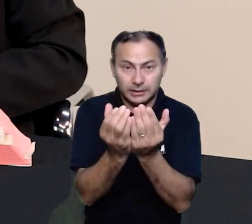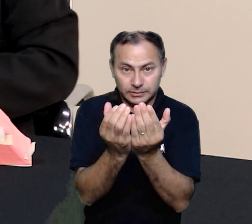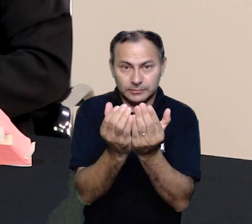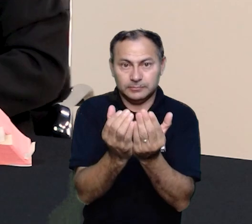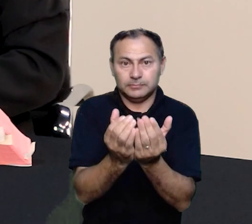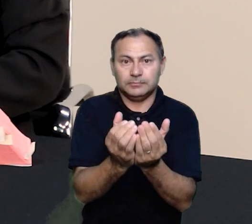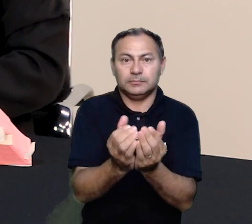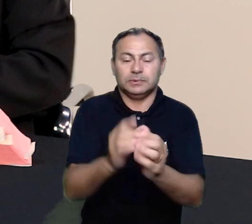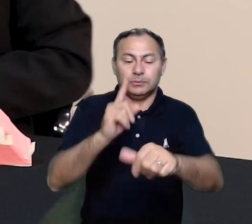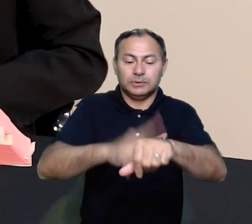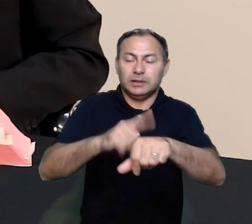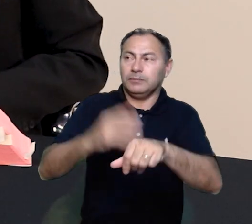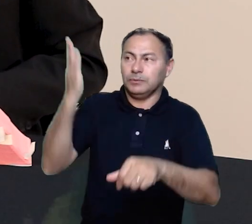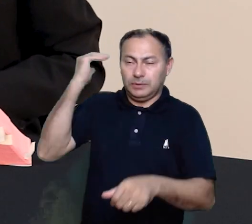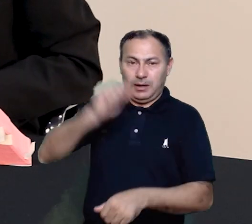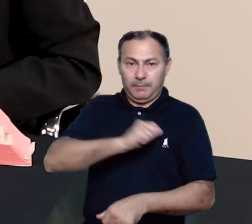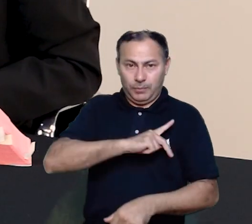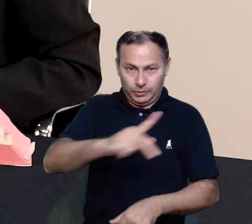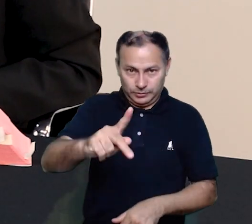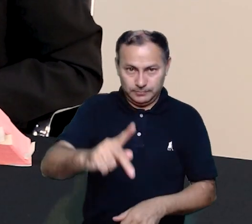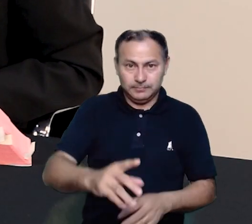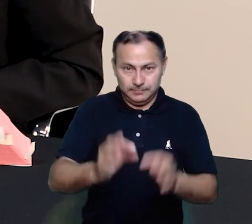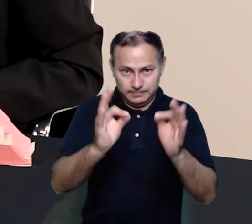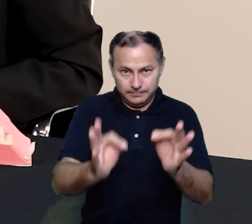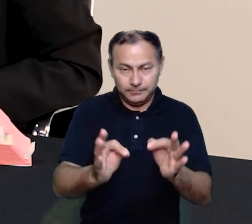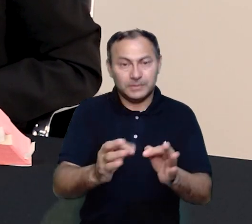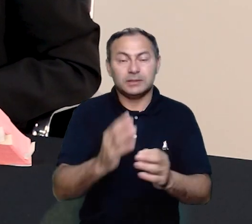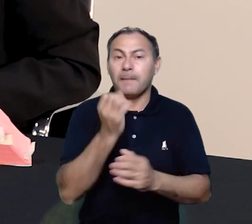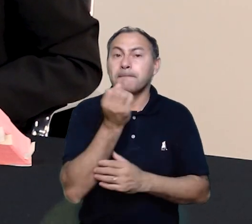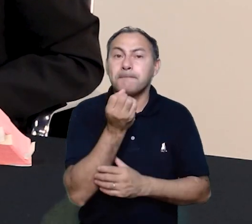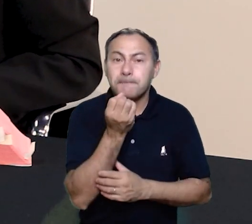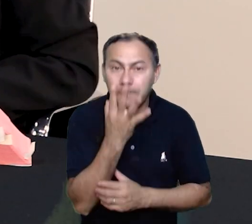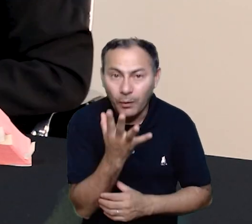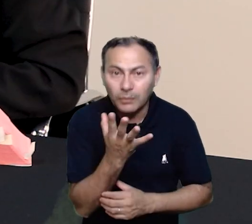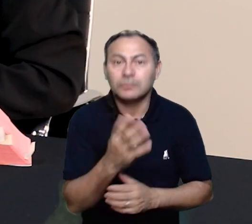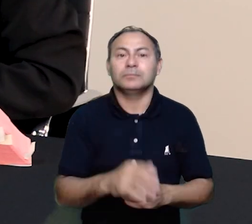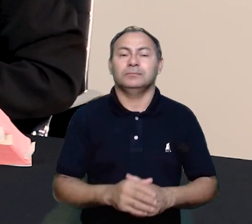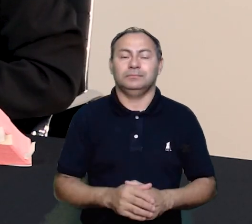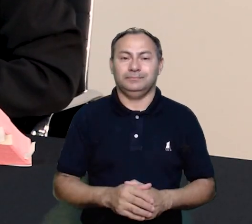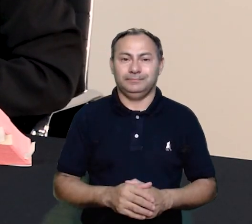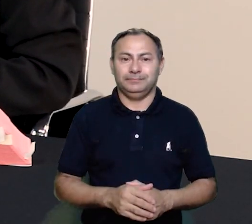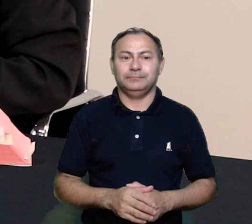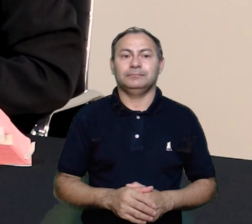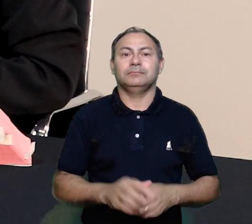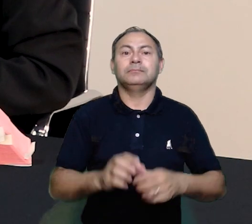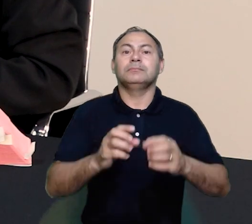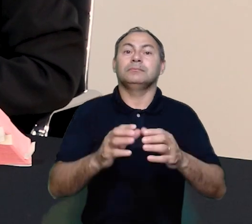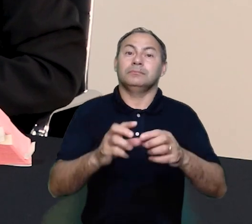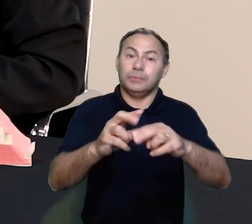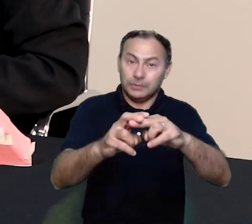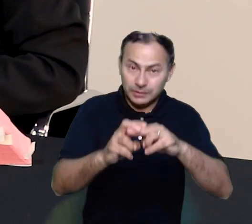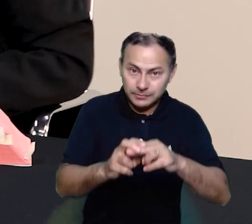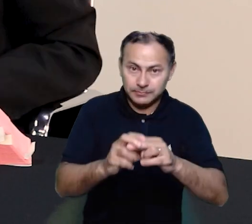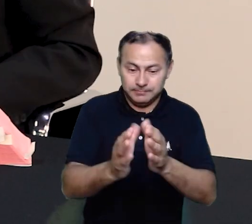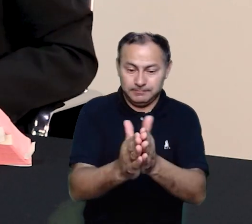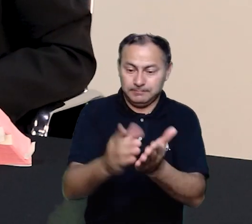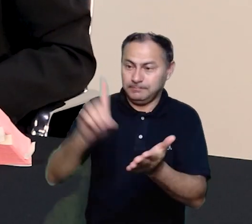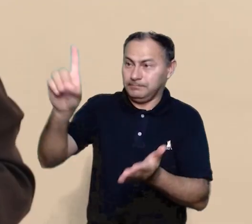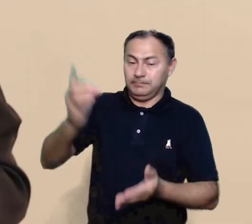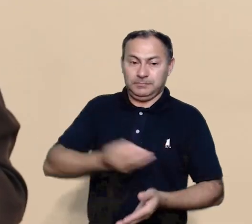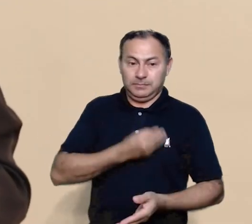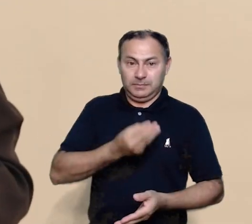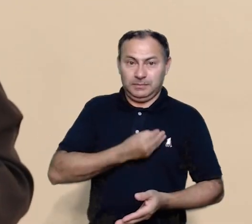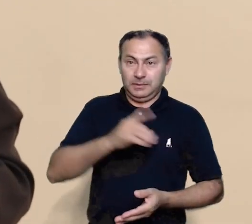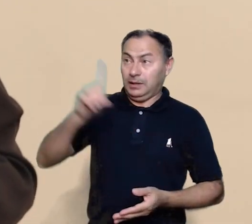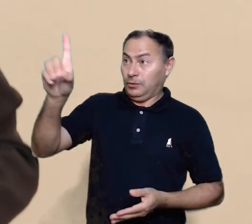comunidades Desde o tempo dos Apóstolos né Isso é muito muito bom portanto a